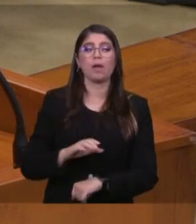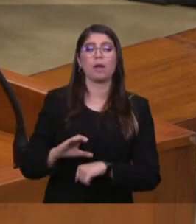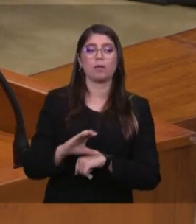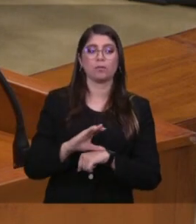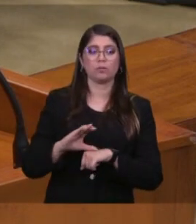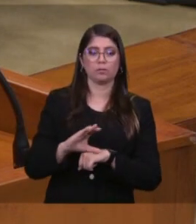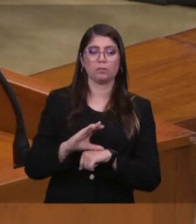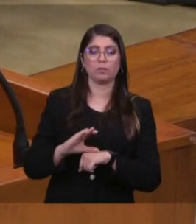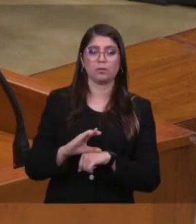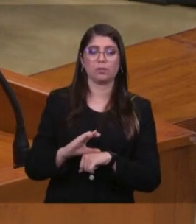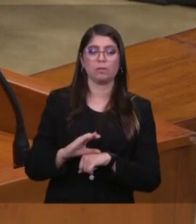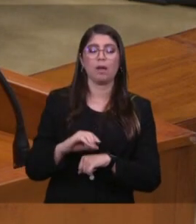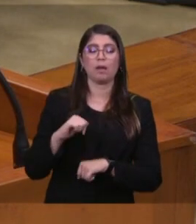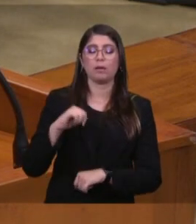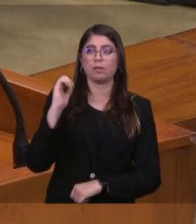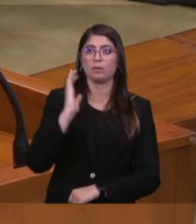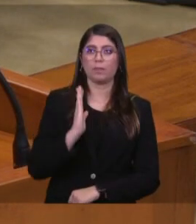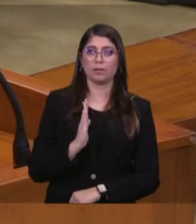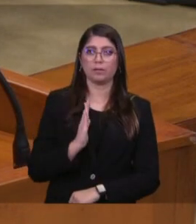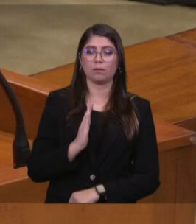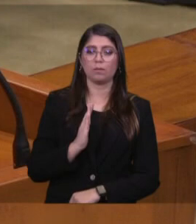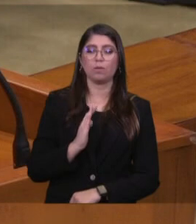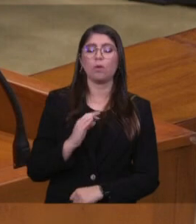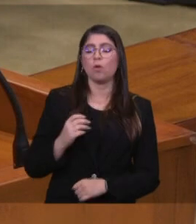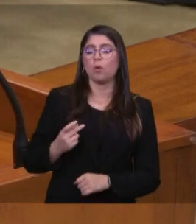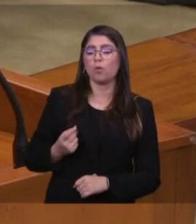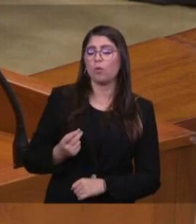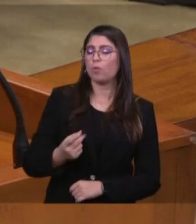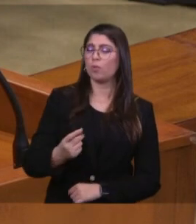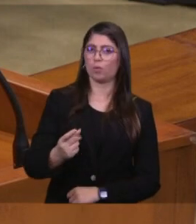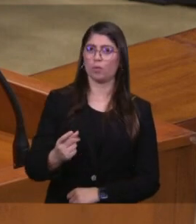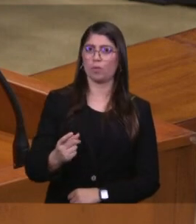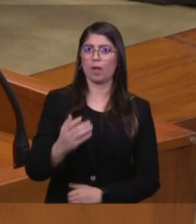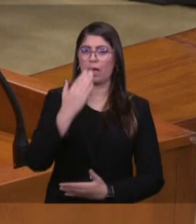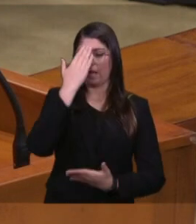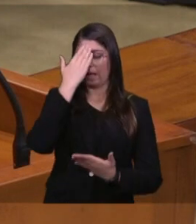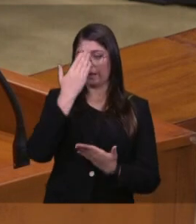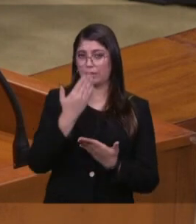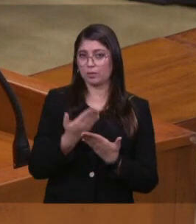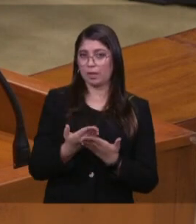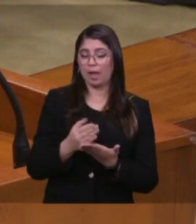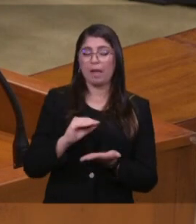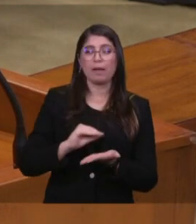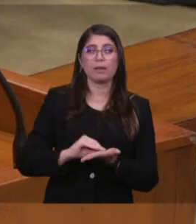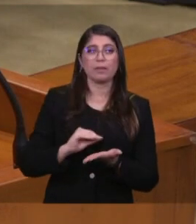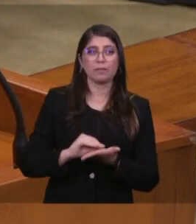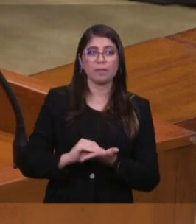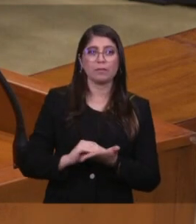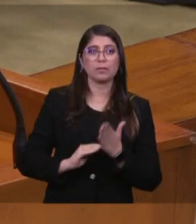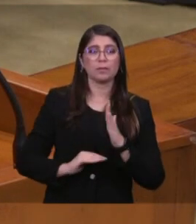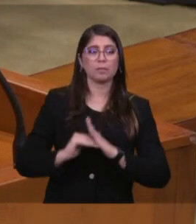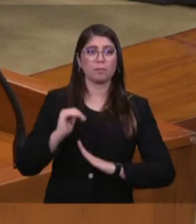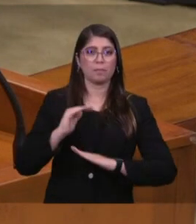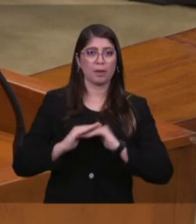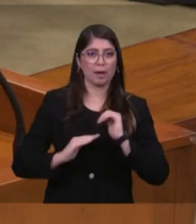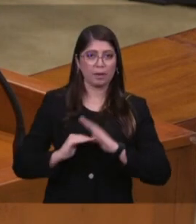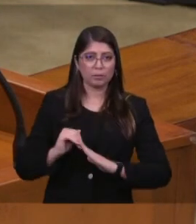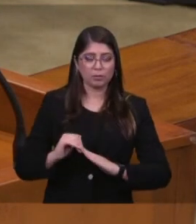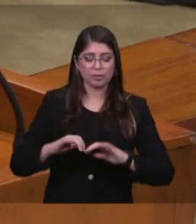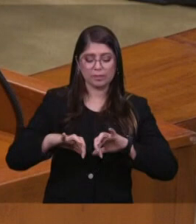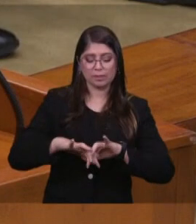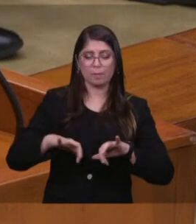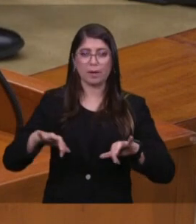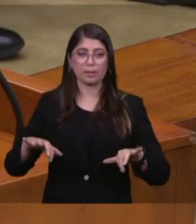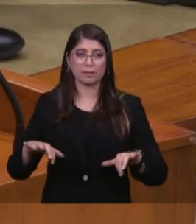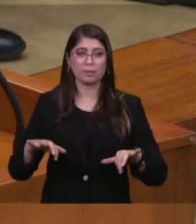para o constitucionalismo brasileiro em sua longa duração. A crença na ausência de práticas segregacionistas tem levado à